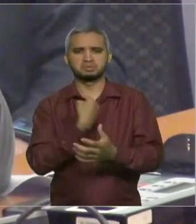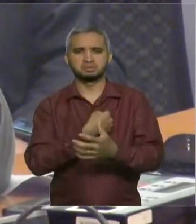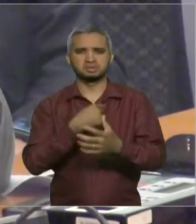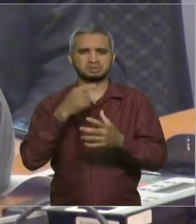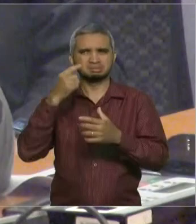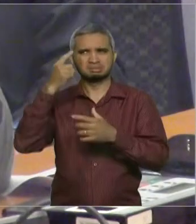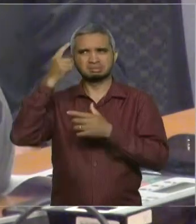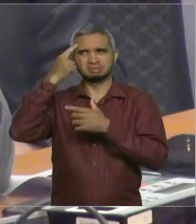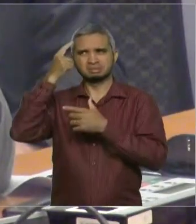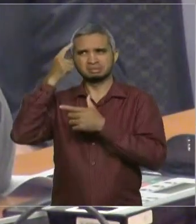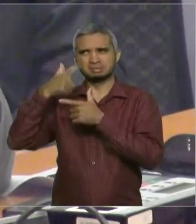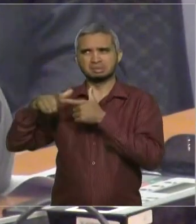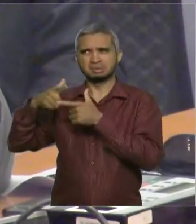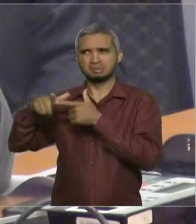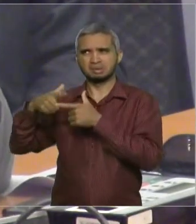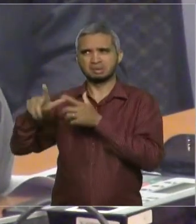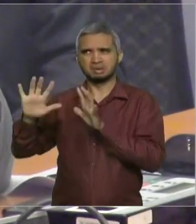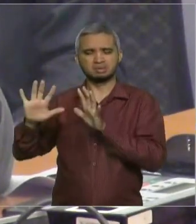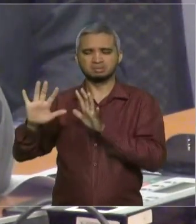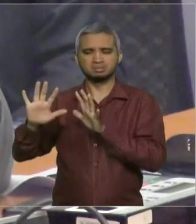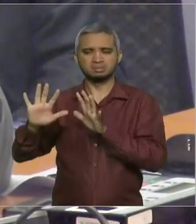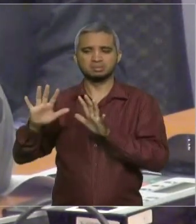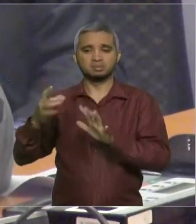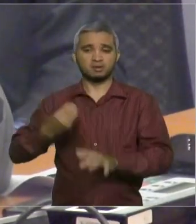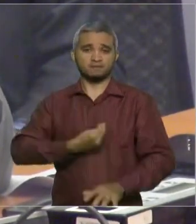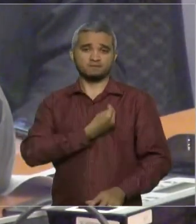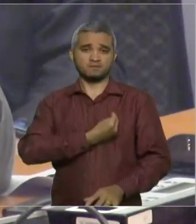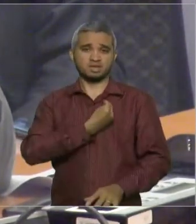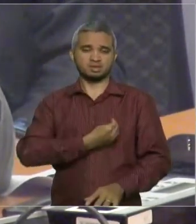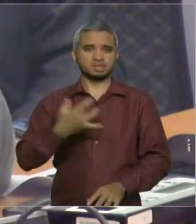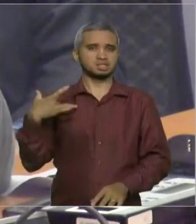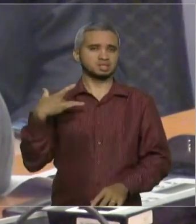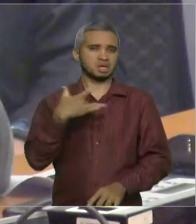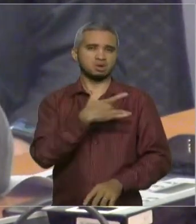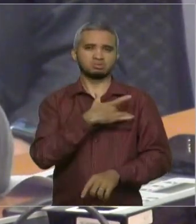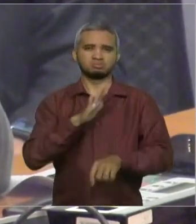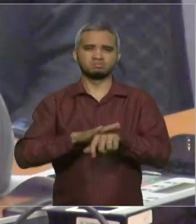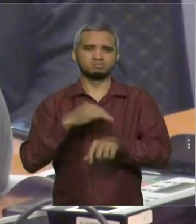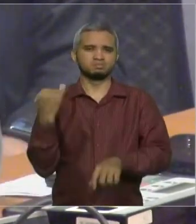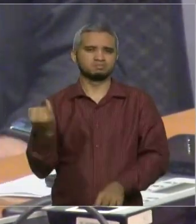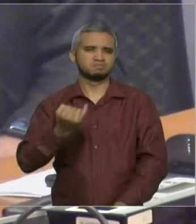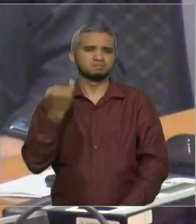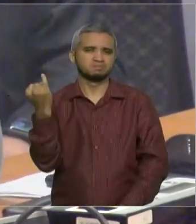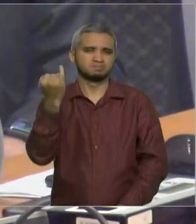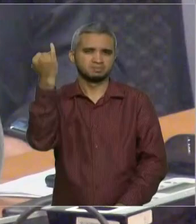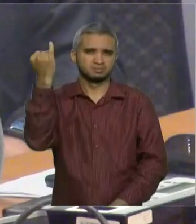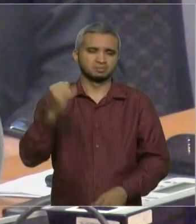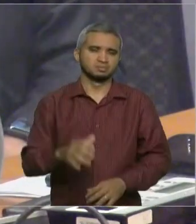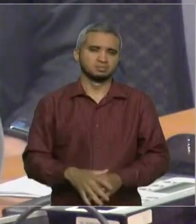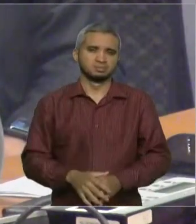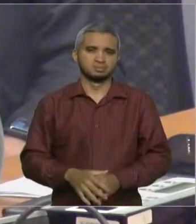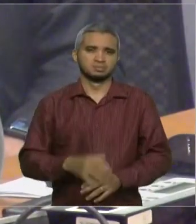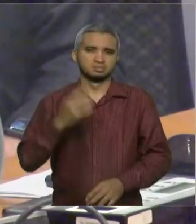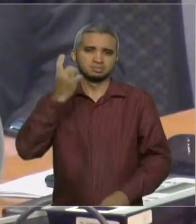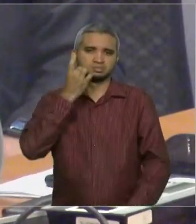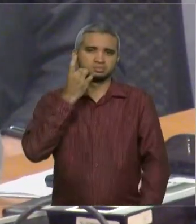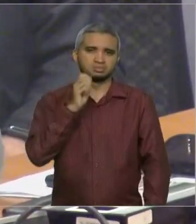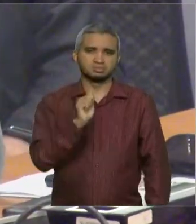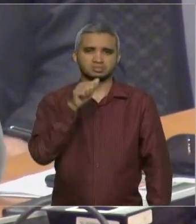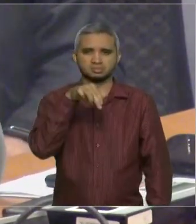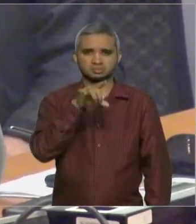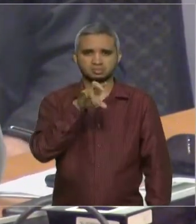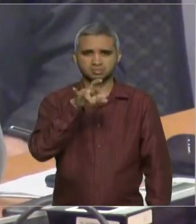que ter saúde, que ter vida, vale muito a pena. Então, deputado André, eu já